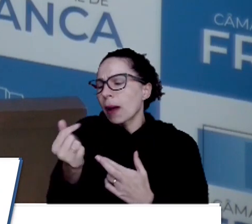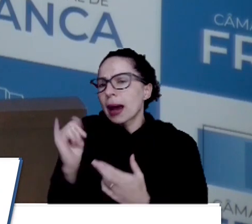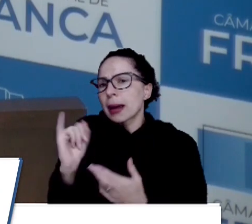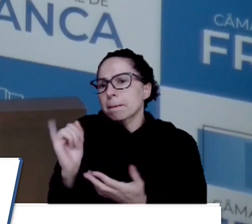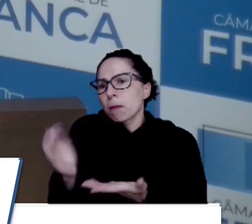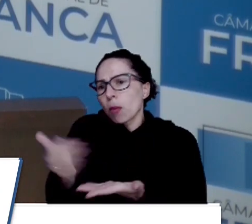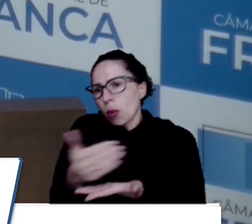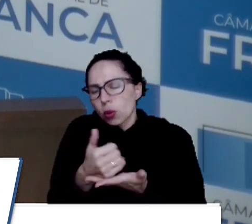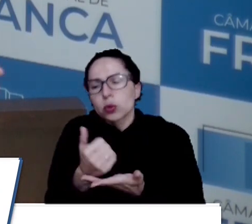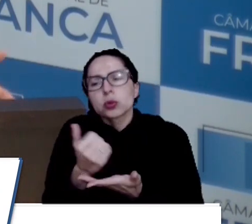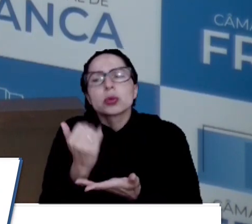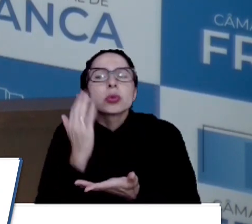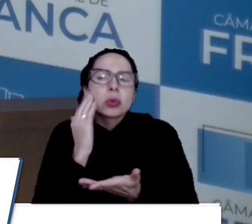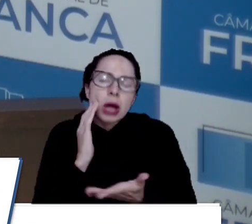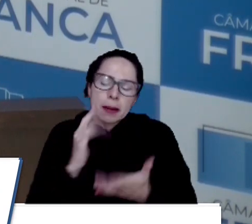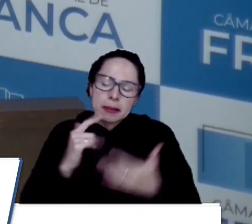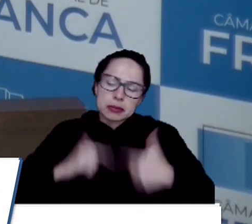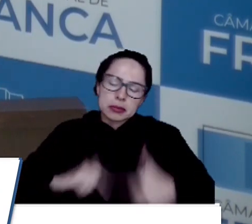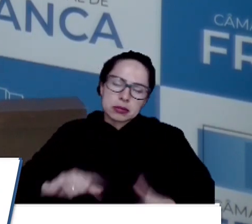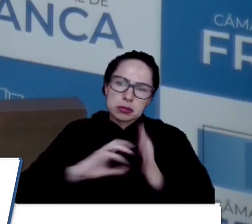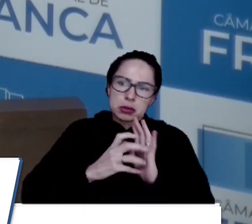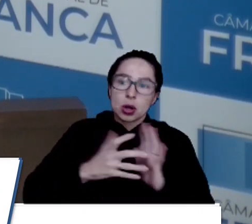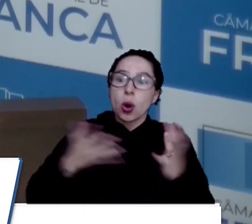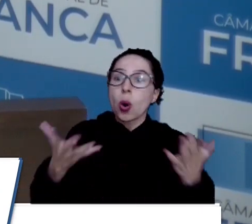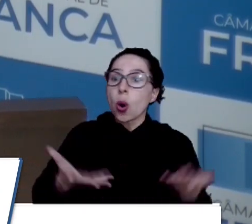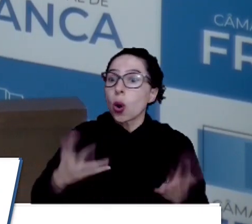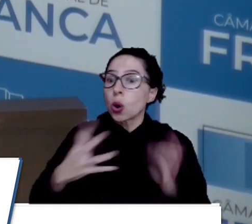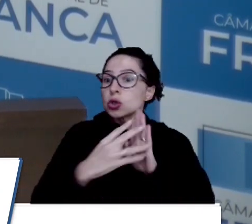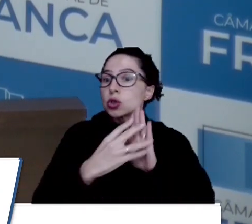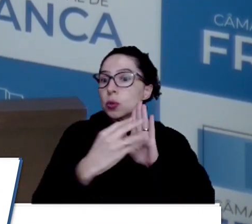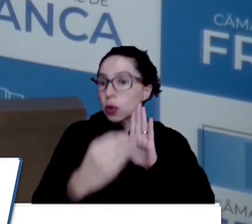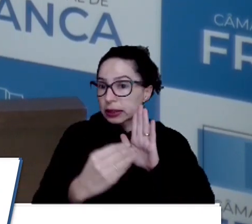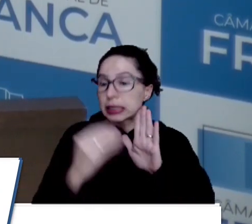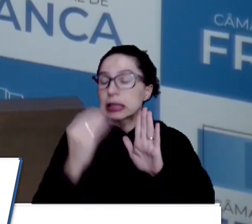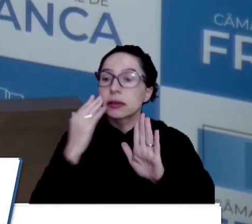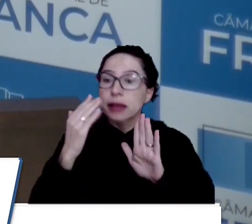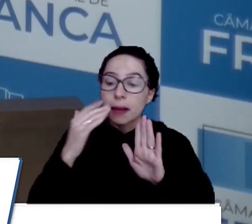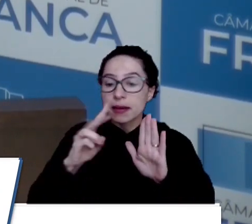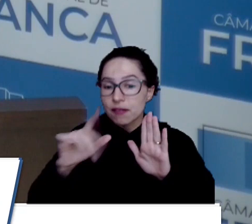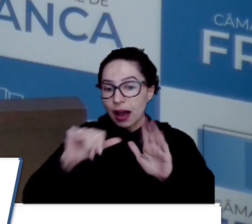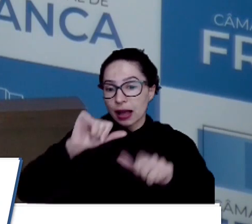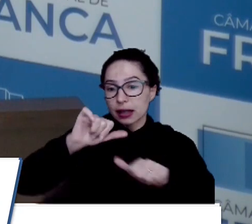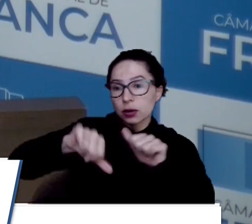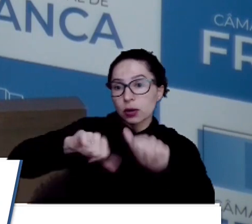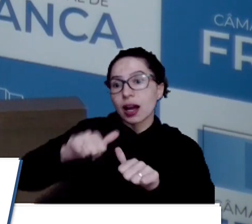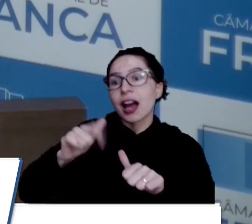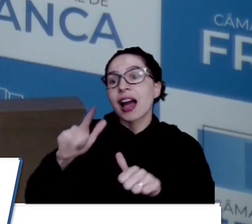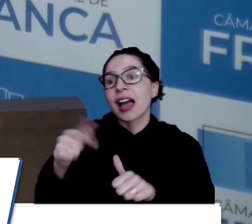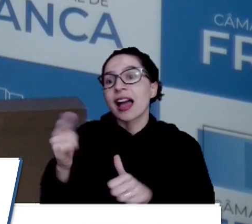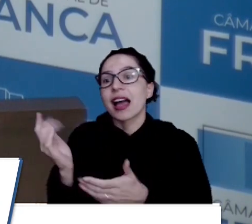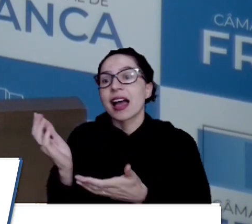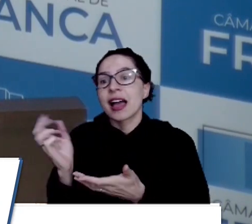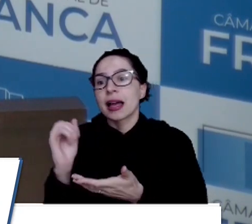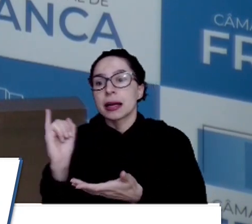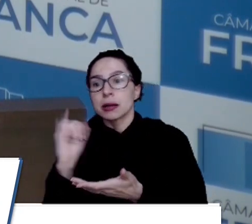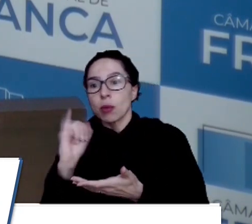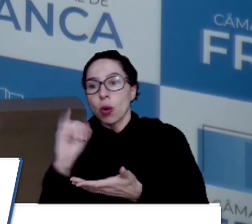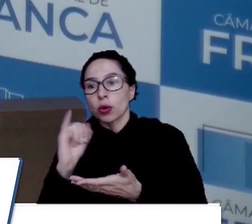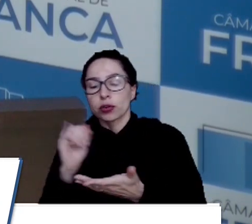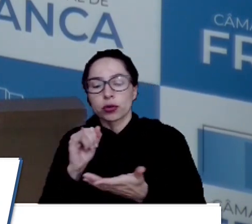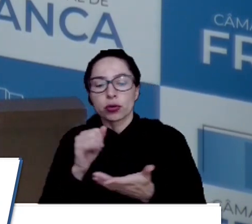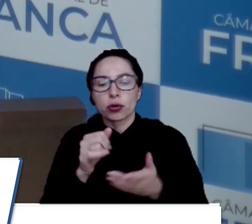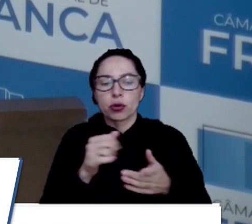que no país, o atual modelo, e mesmo com a reforma, é tributado a produção e o consumo. O que quer dizer